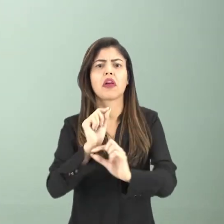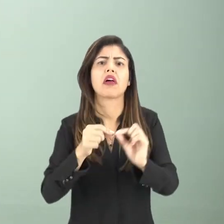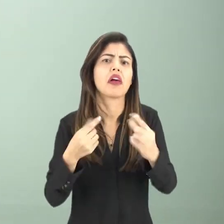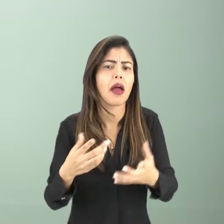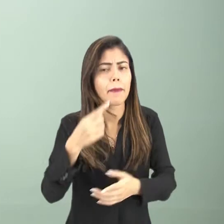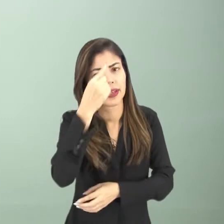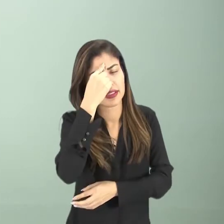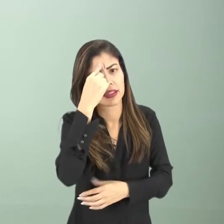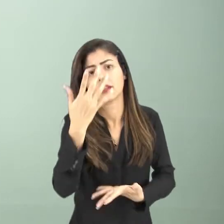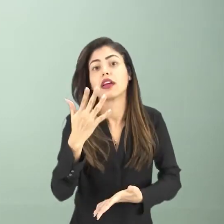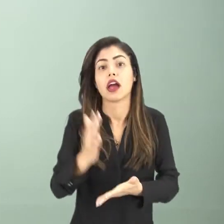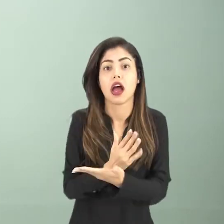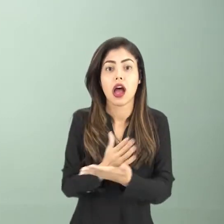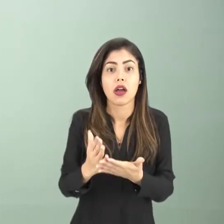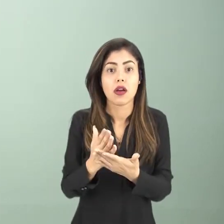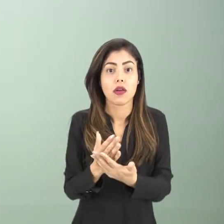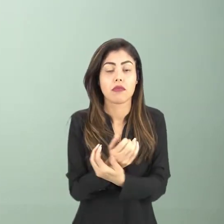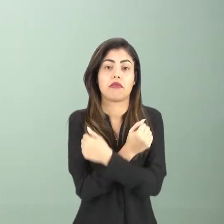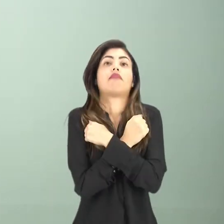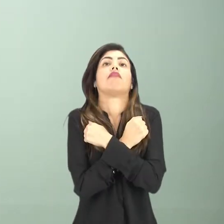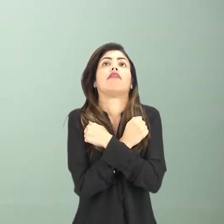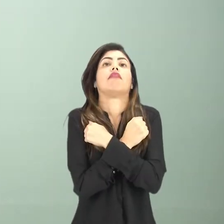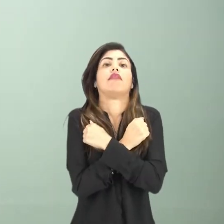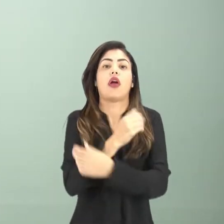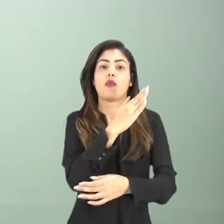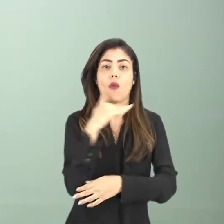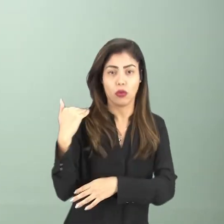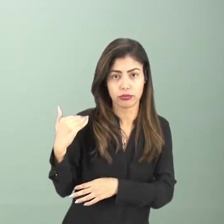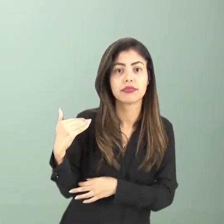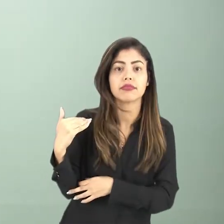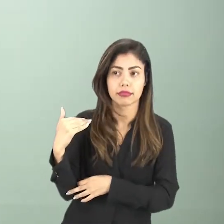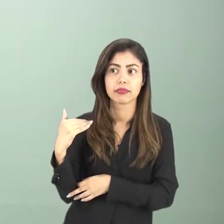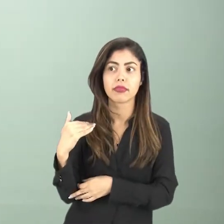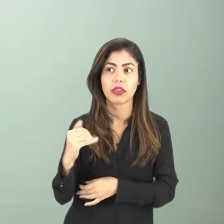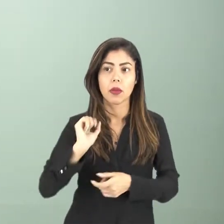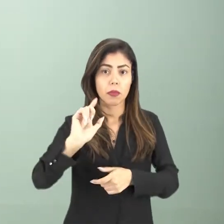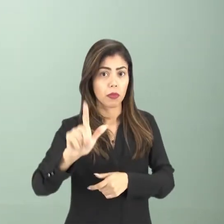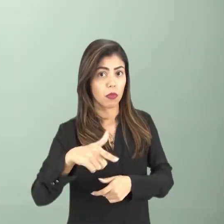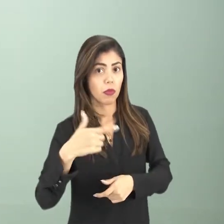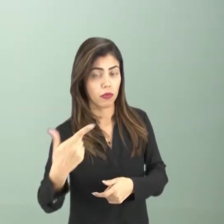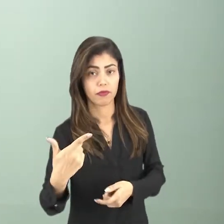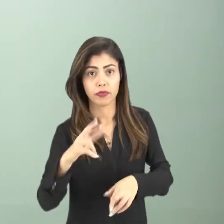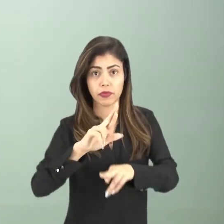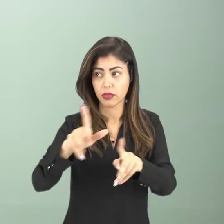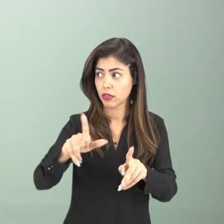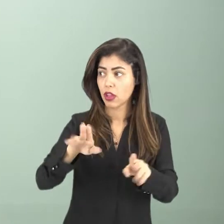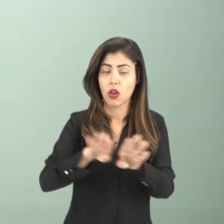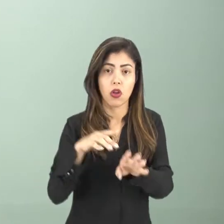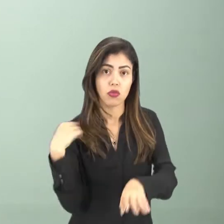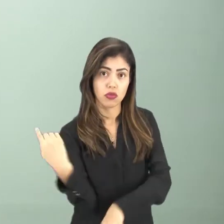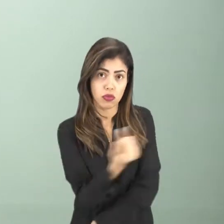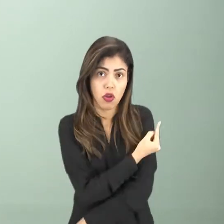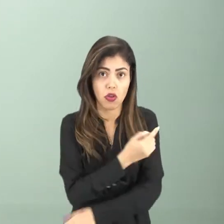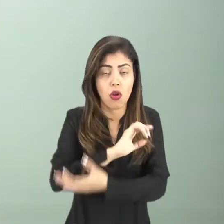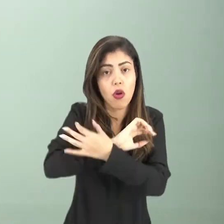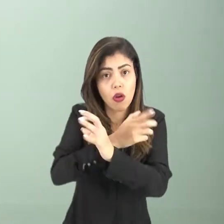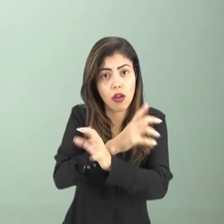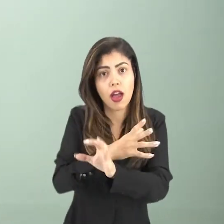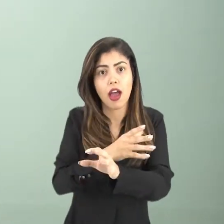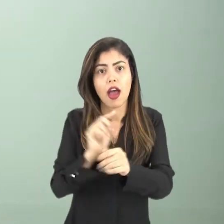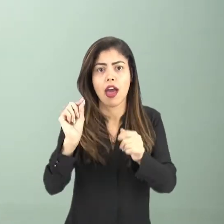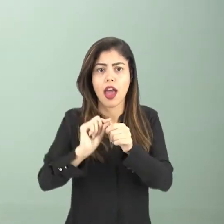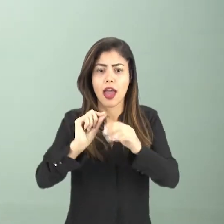vocês vão pensar que é algo morto, né? Que é algo sem vida. Muito pelo contrário. Os nossos ossos, eles são formados